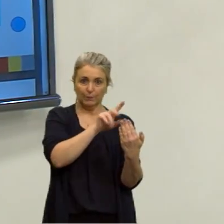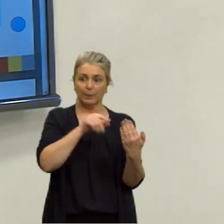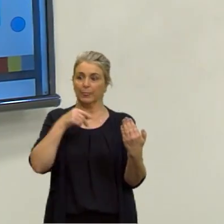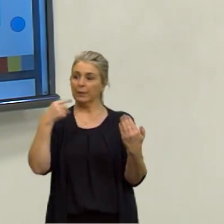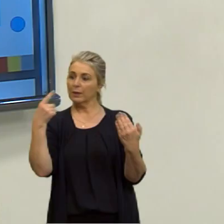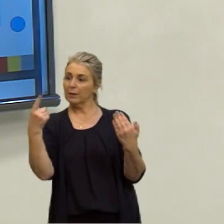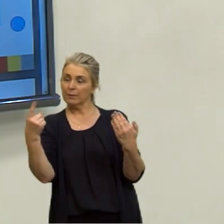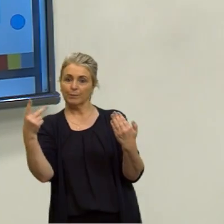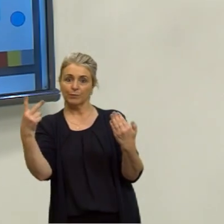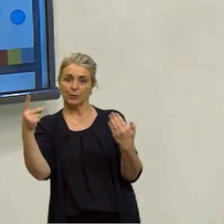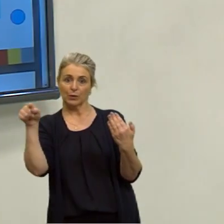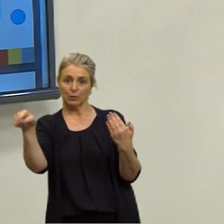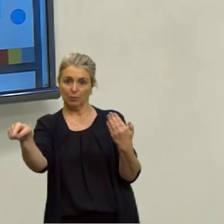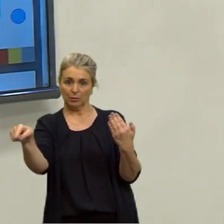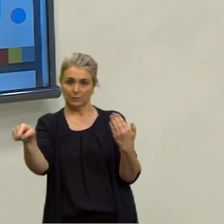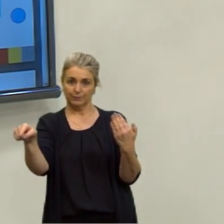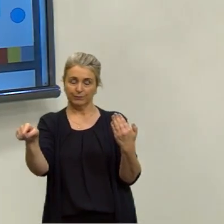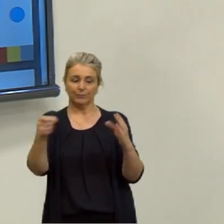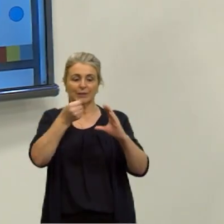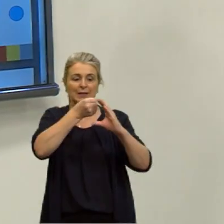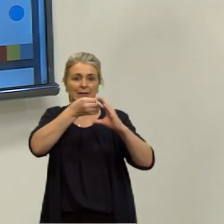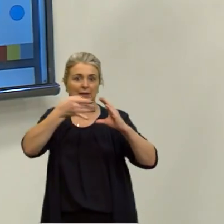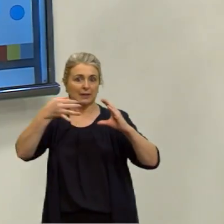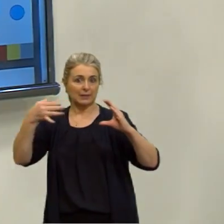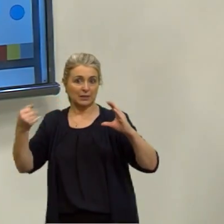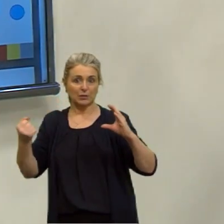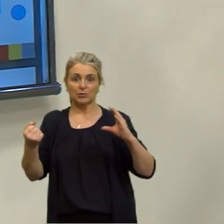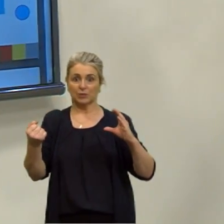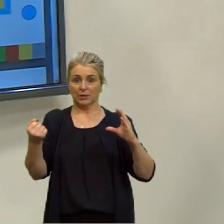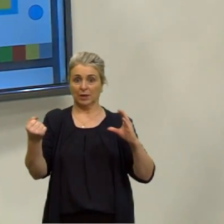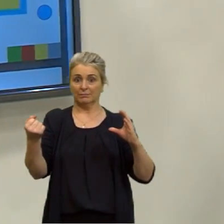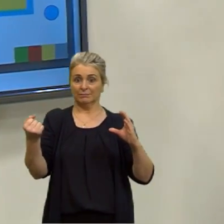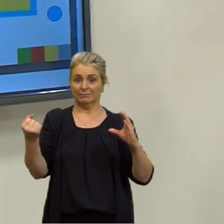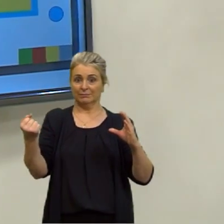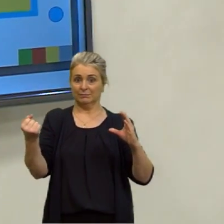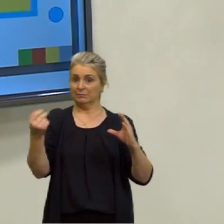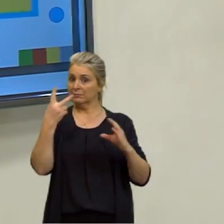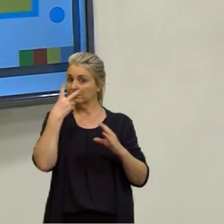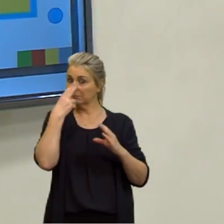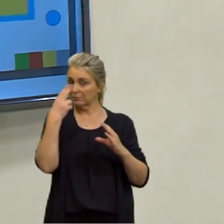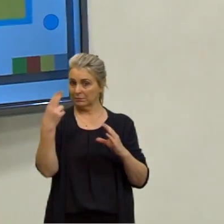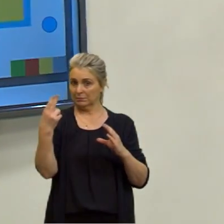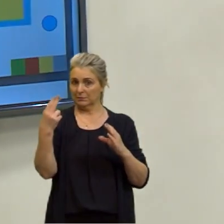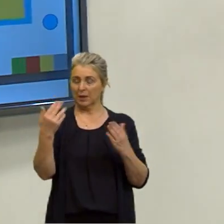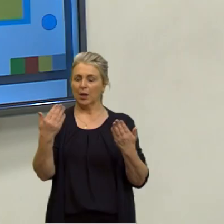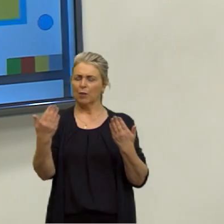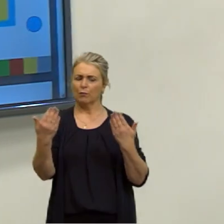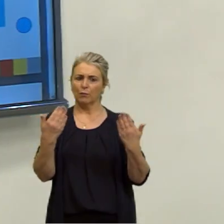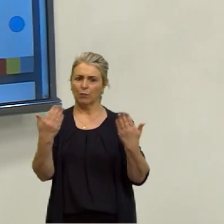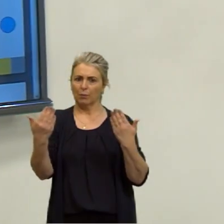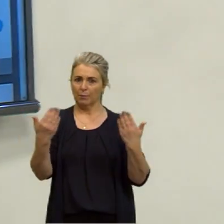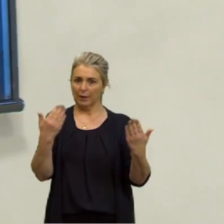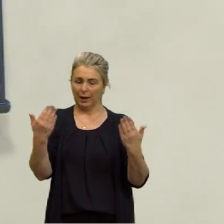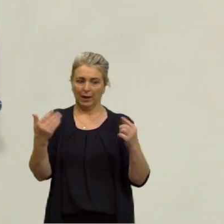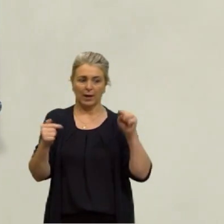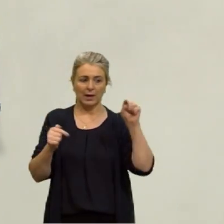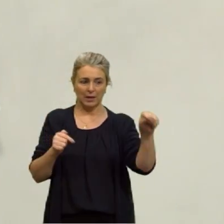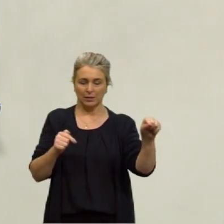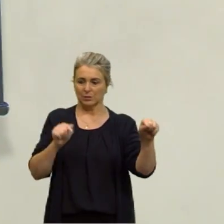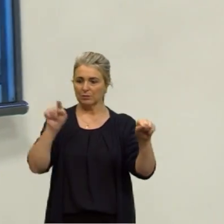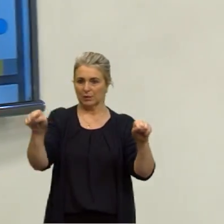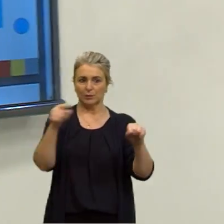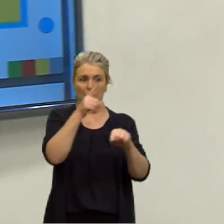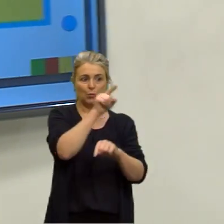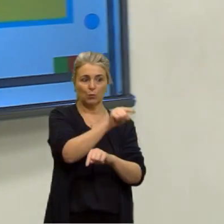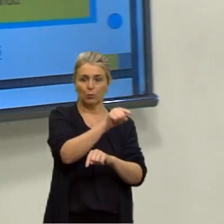e eu vou pegar uma mesma característica desses dois seres e eu vou comparar como é que ela funciona entre os dois